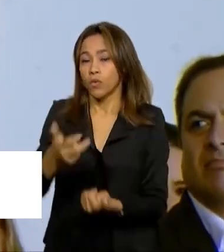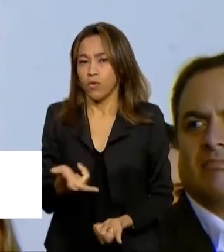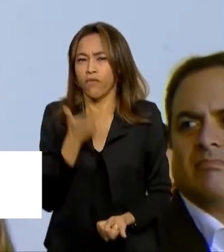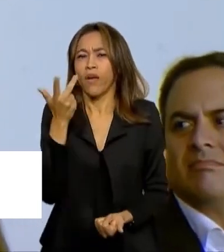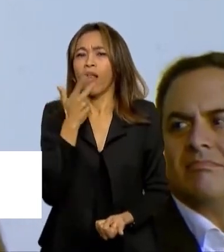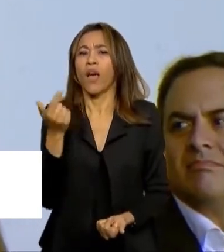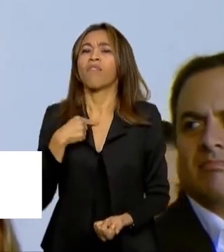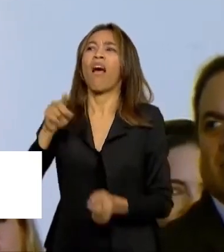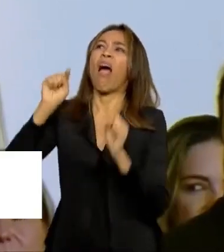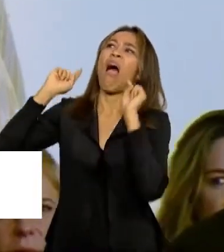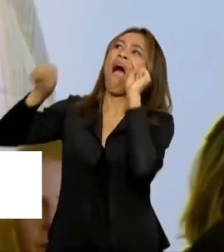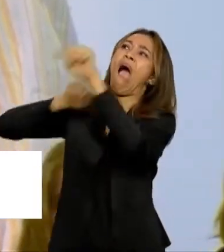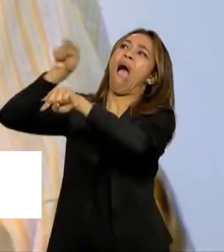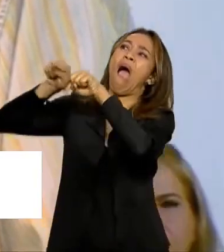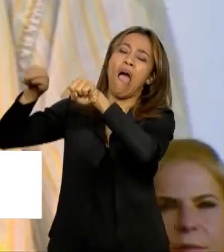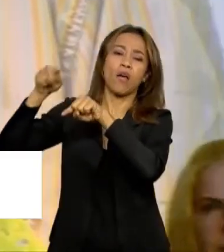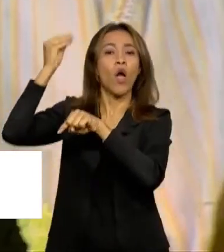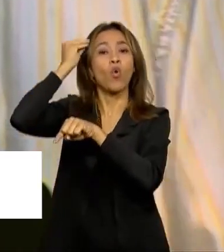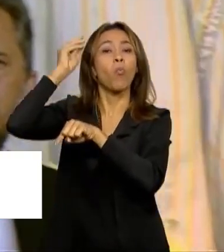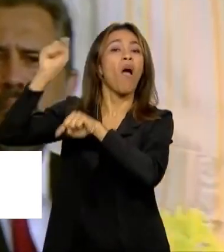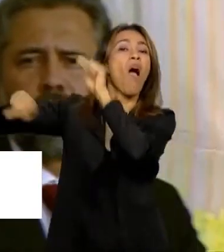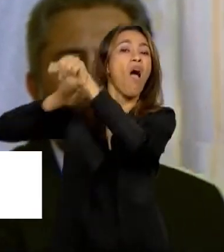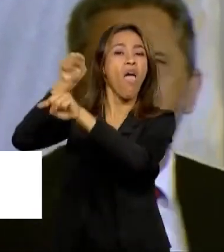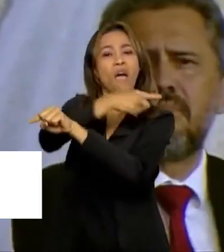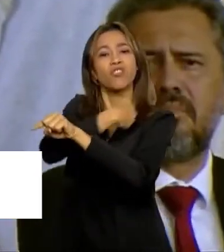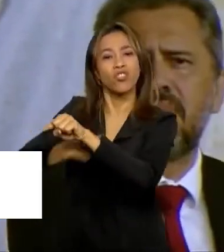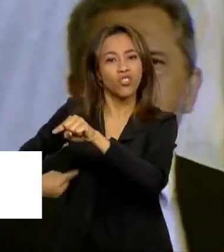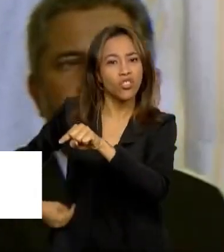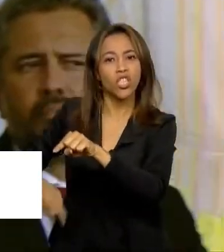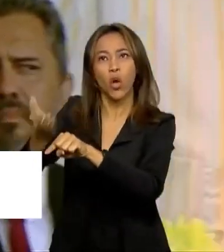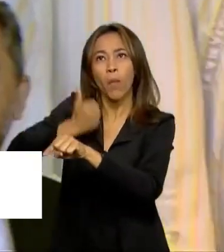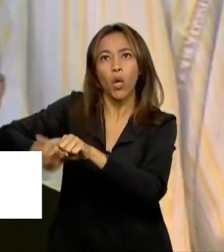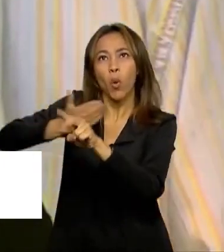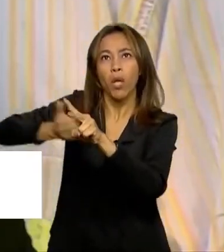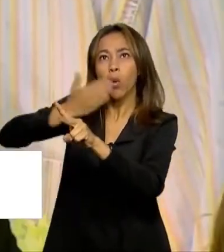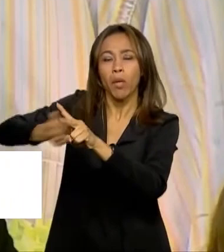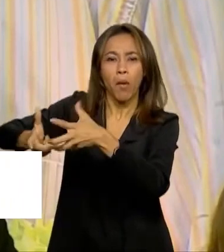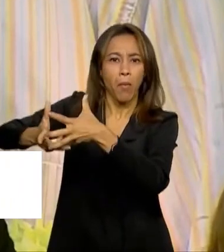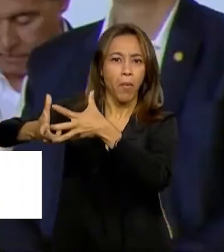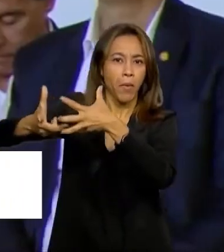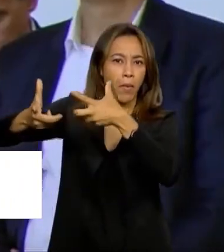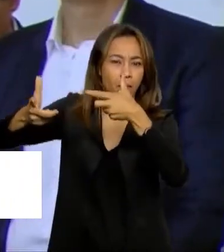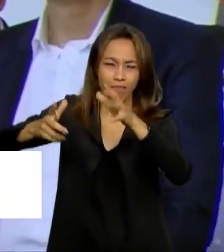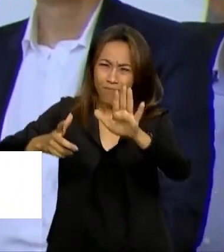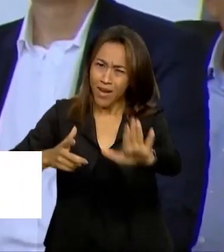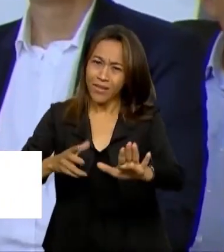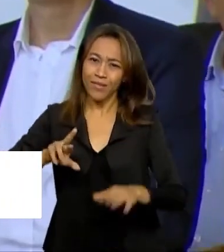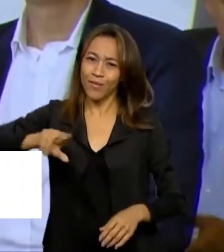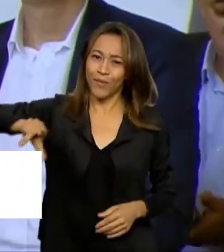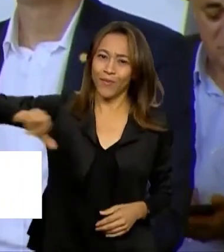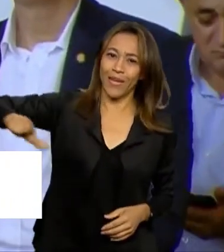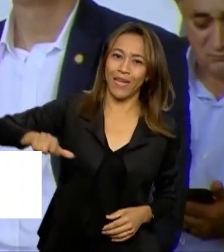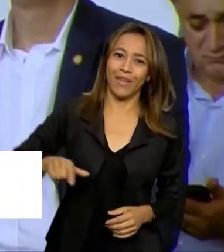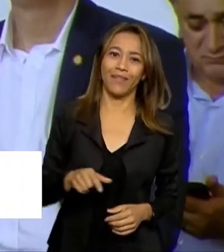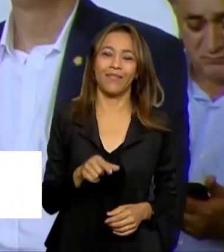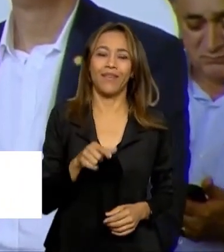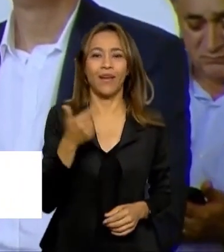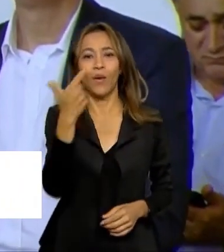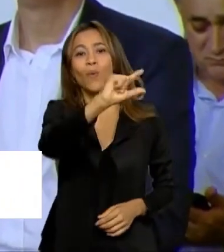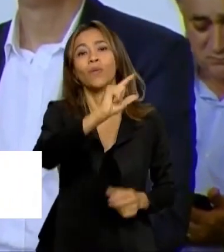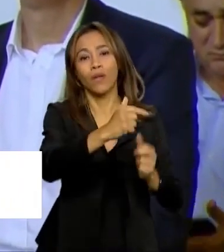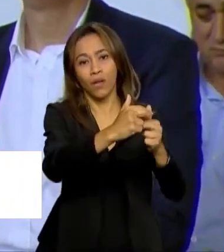estava comendo demais, quando, na verdade, era o tal do mercado